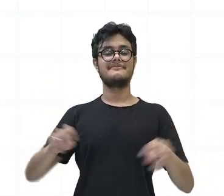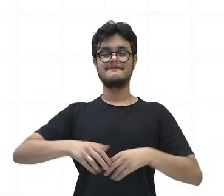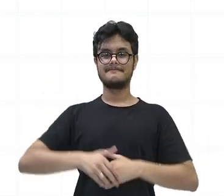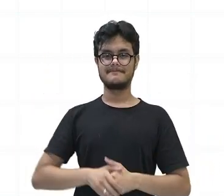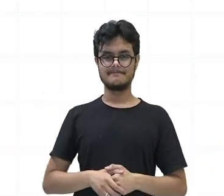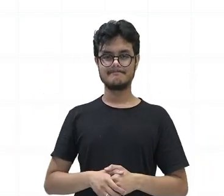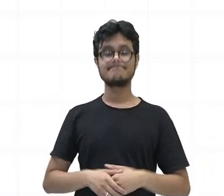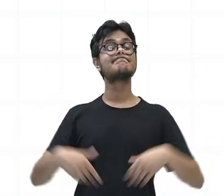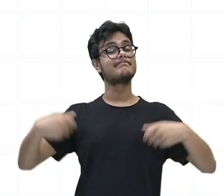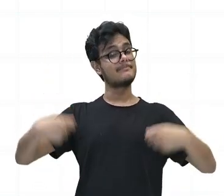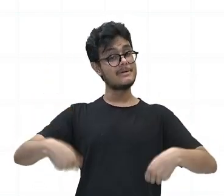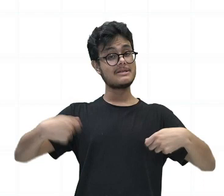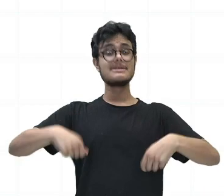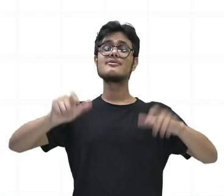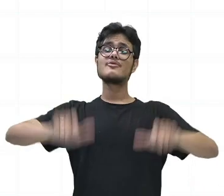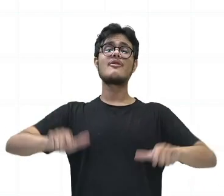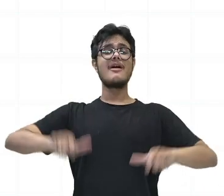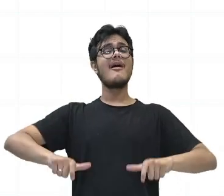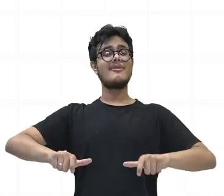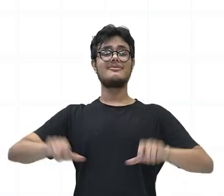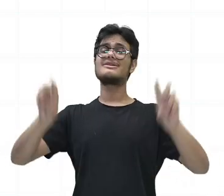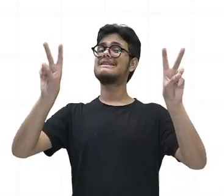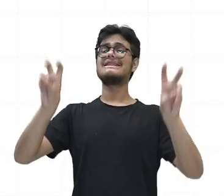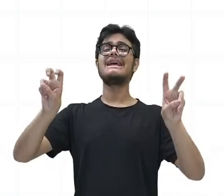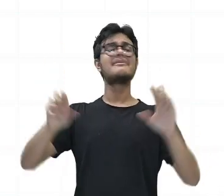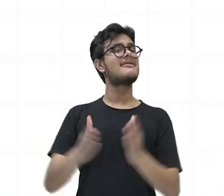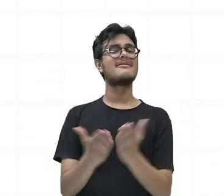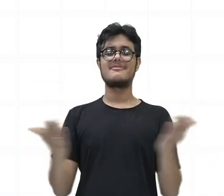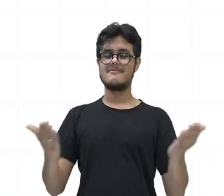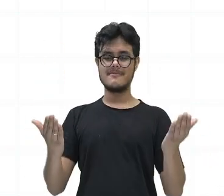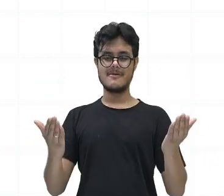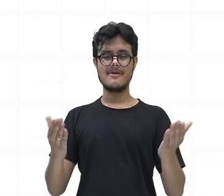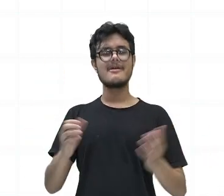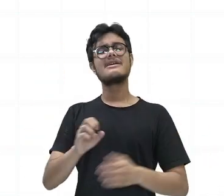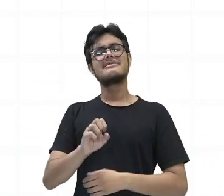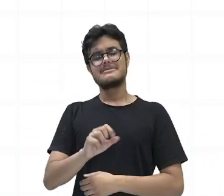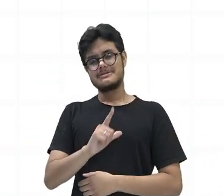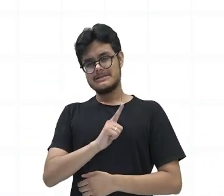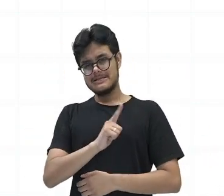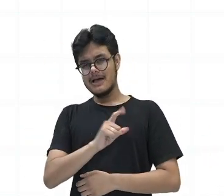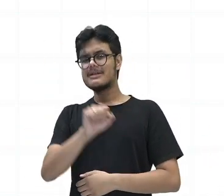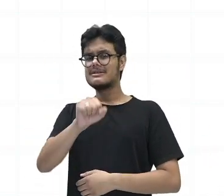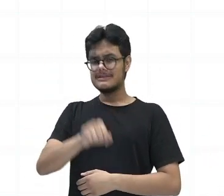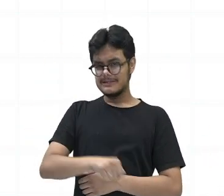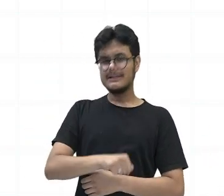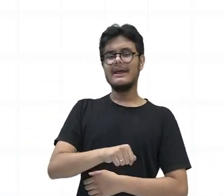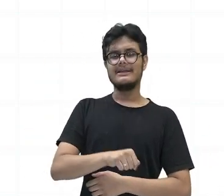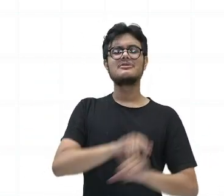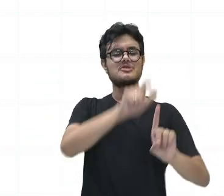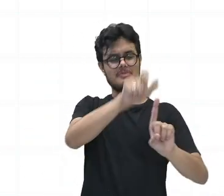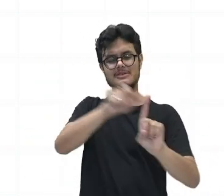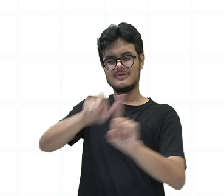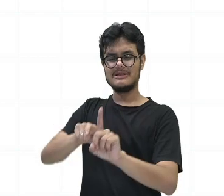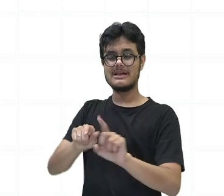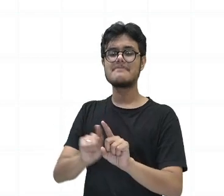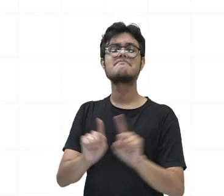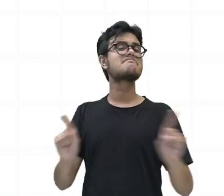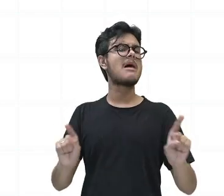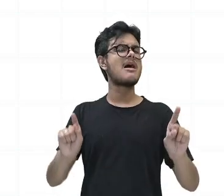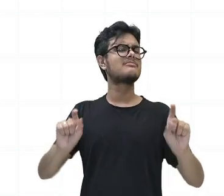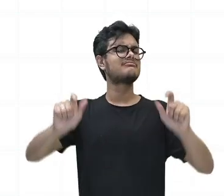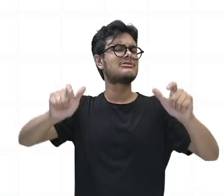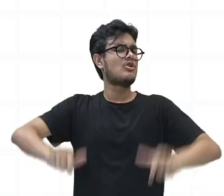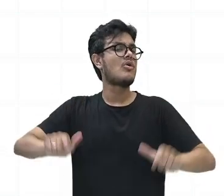criar o meu enredo e para convencer o público, eu tenho que criar um cenário, certo? Eu tenho já o Curupira,